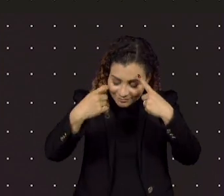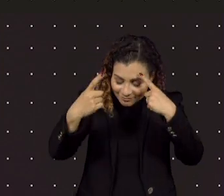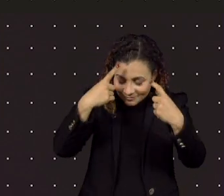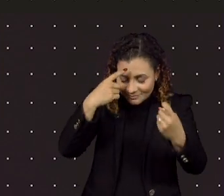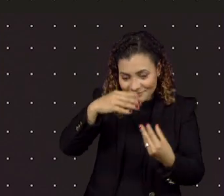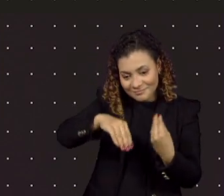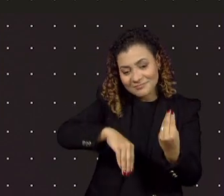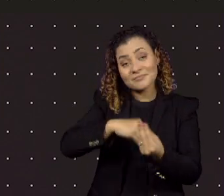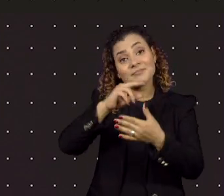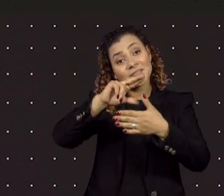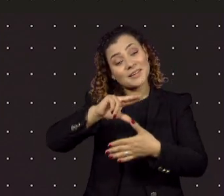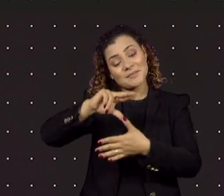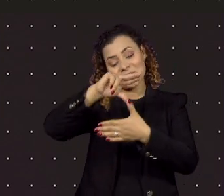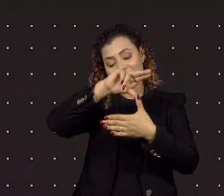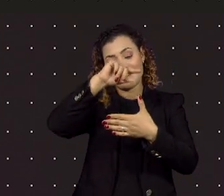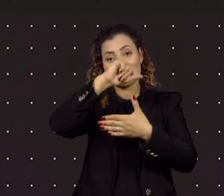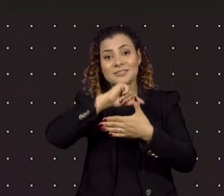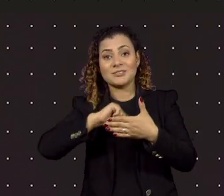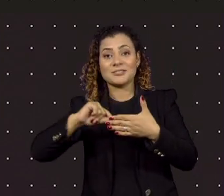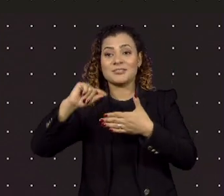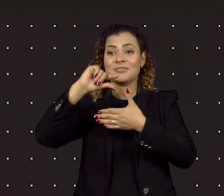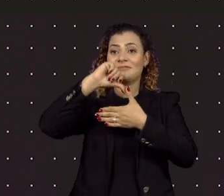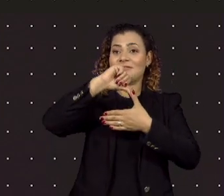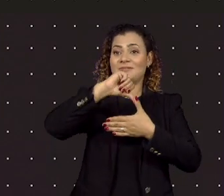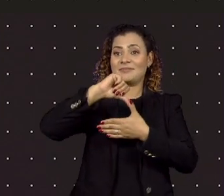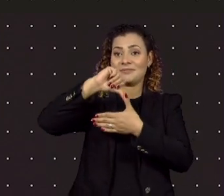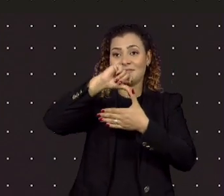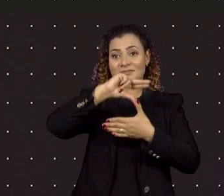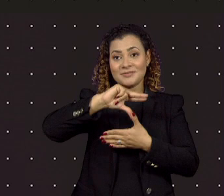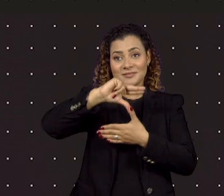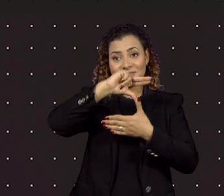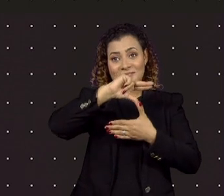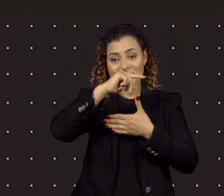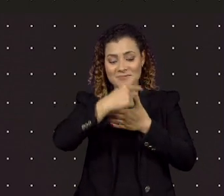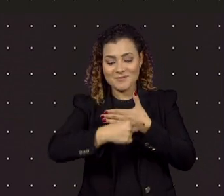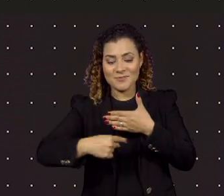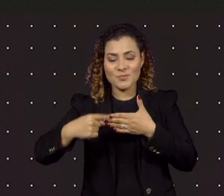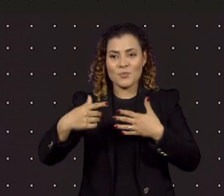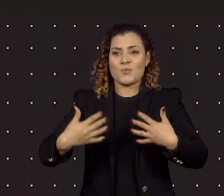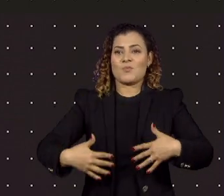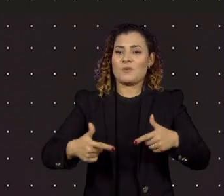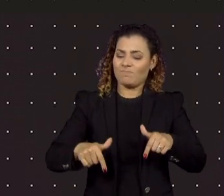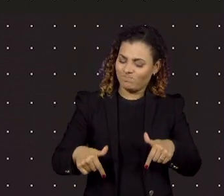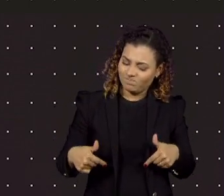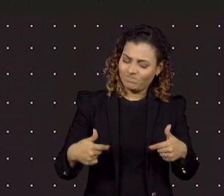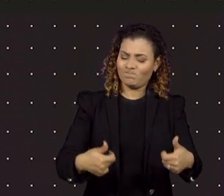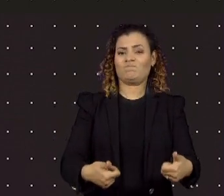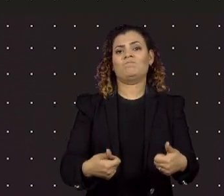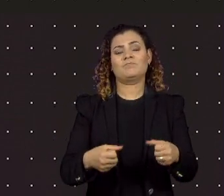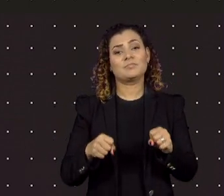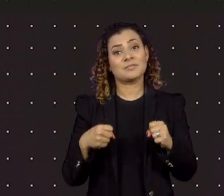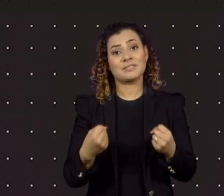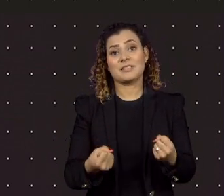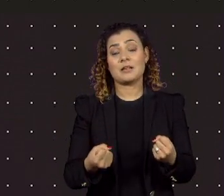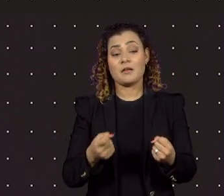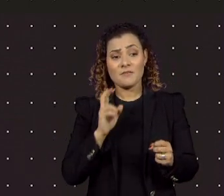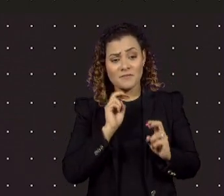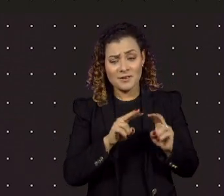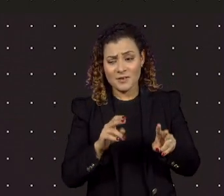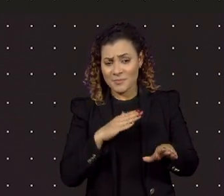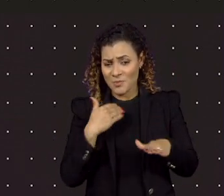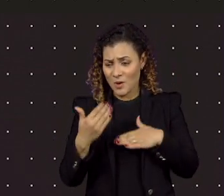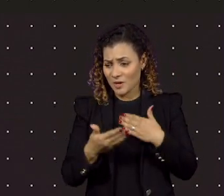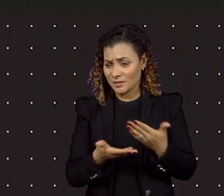Essa América Latina sofrida, dividida, né? Como tanta morte,